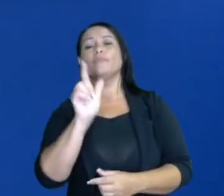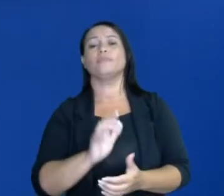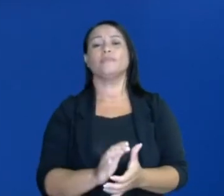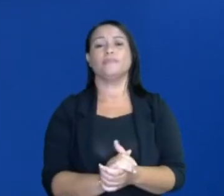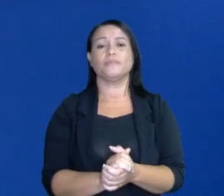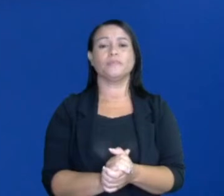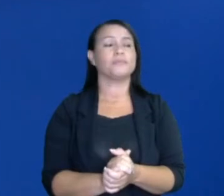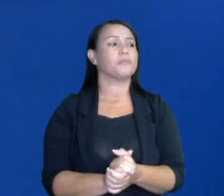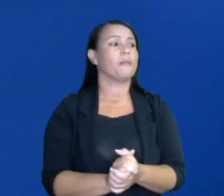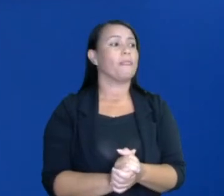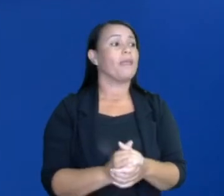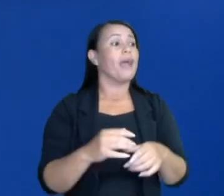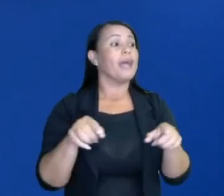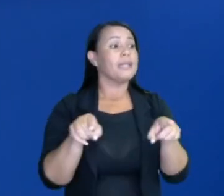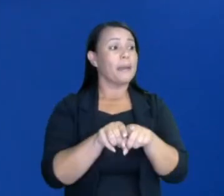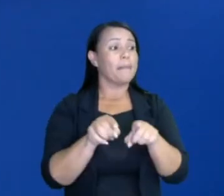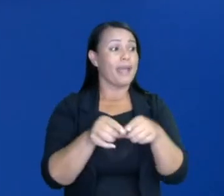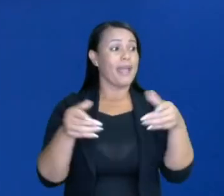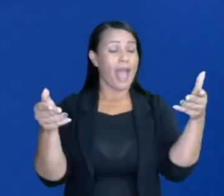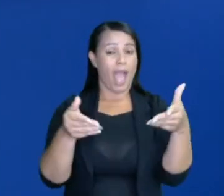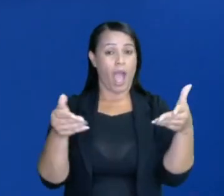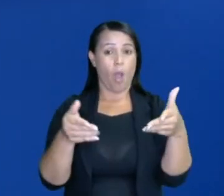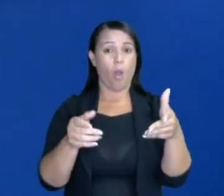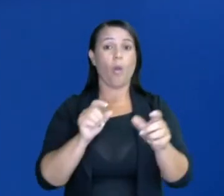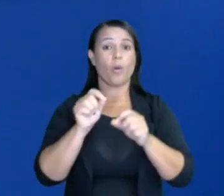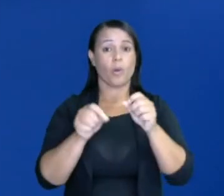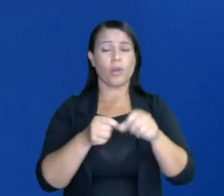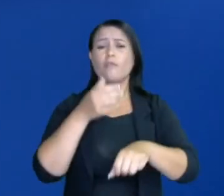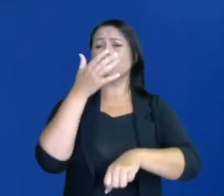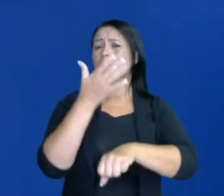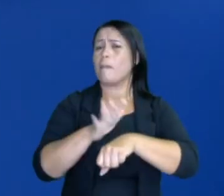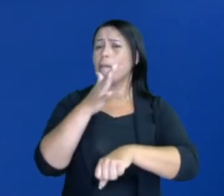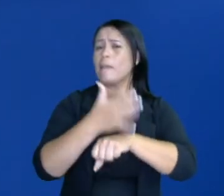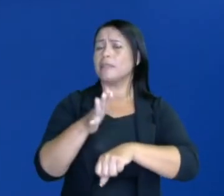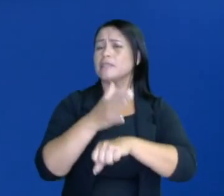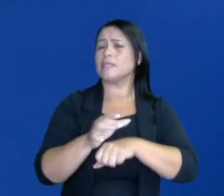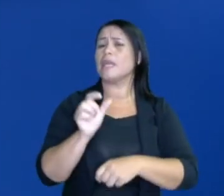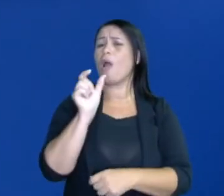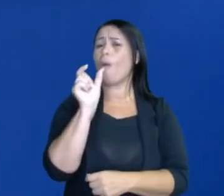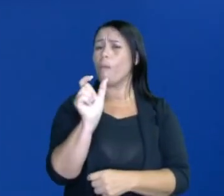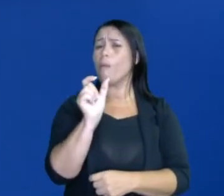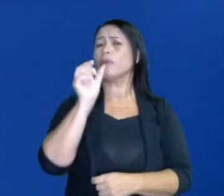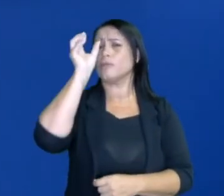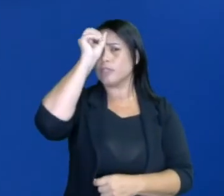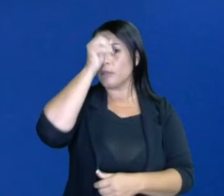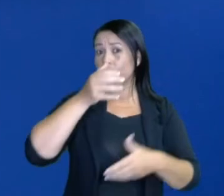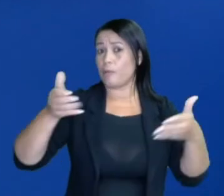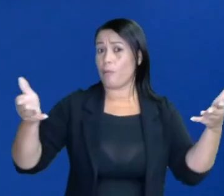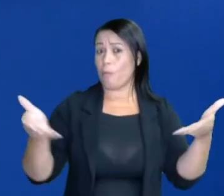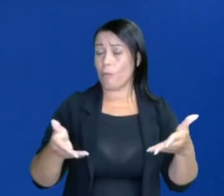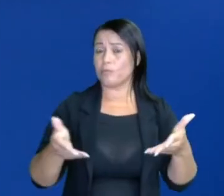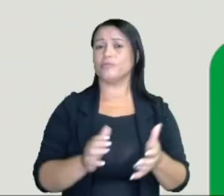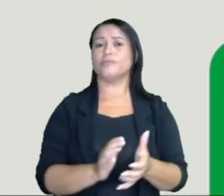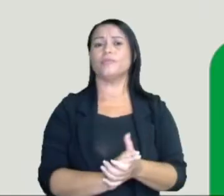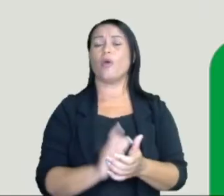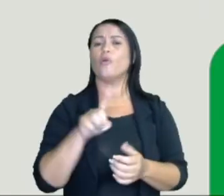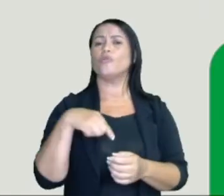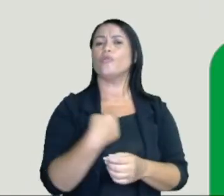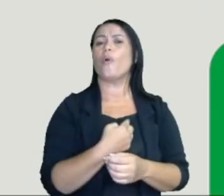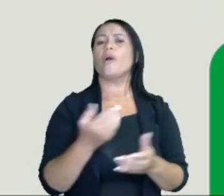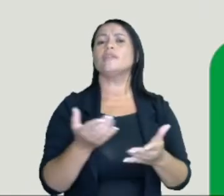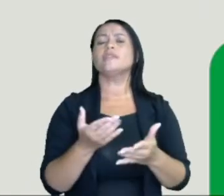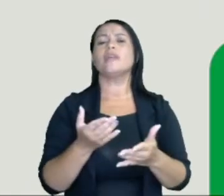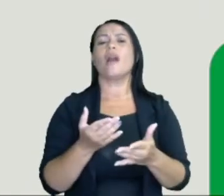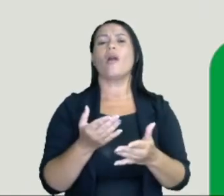Certo? E agora, a gente vai praticar um pouquinho do que a gente aprendeu hoje. Nós